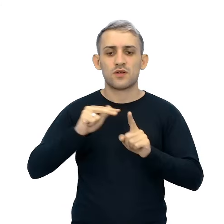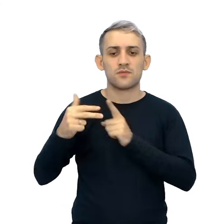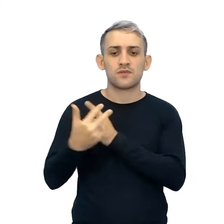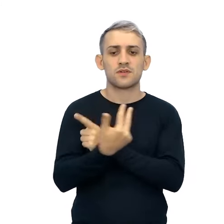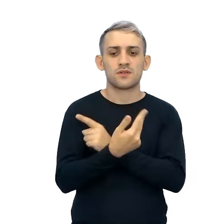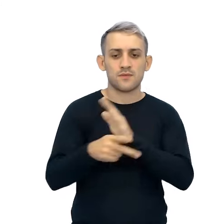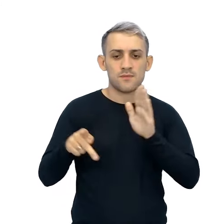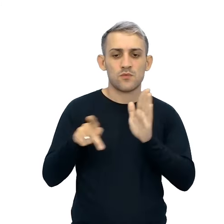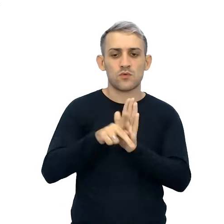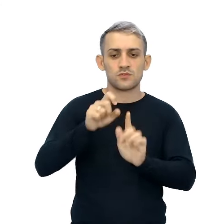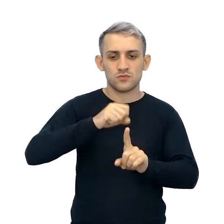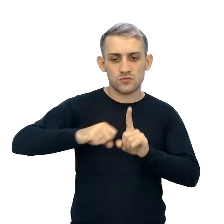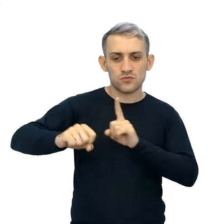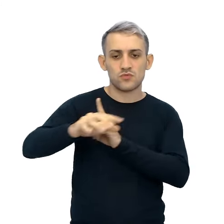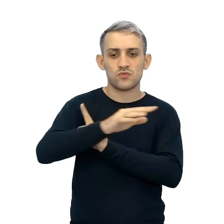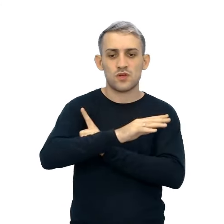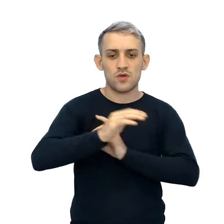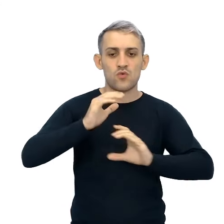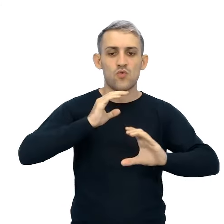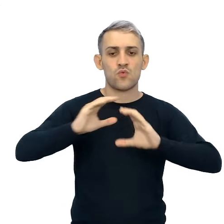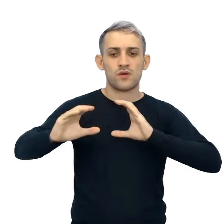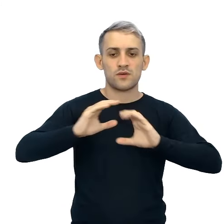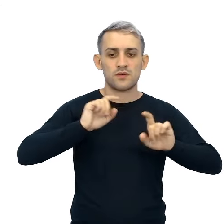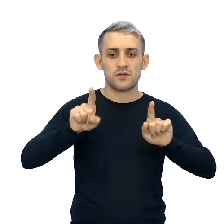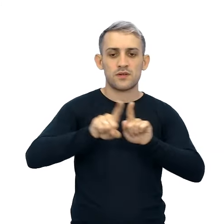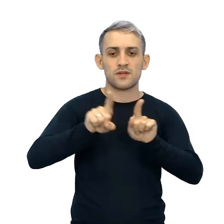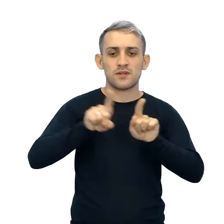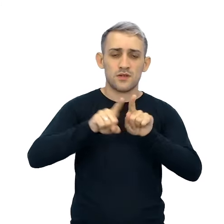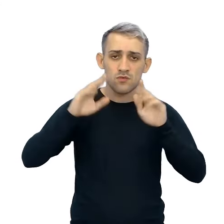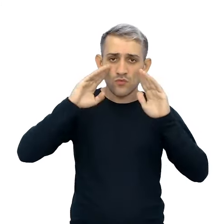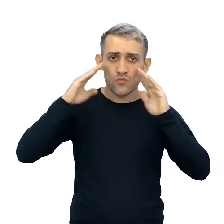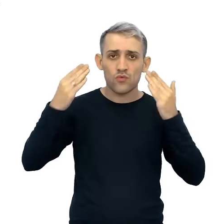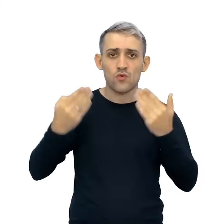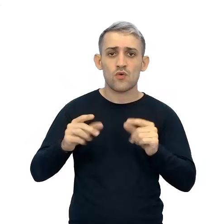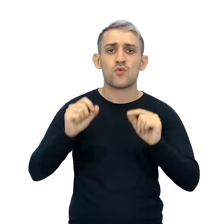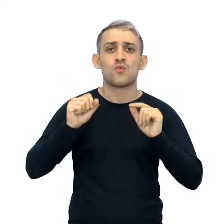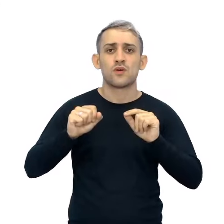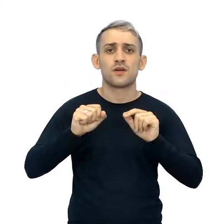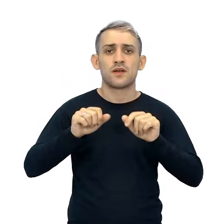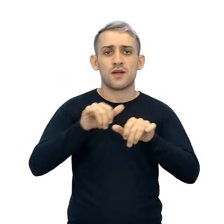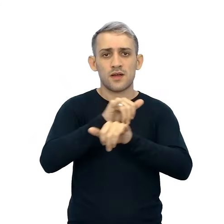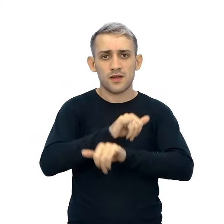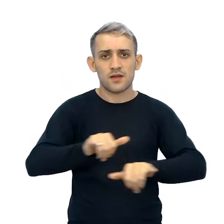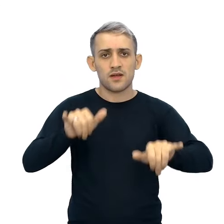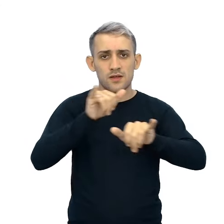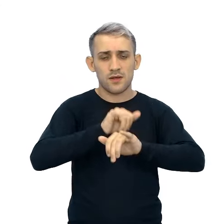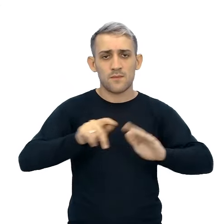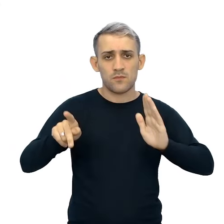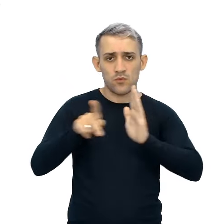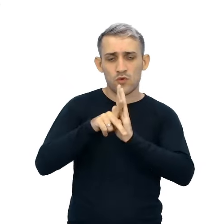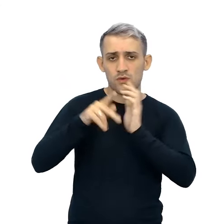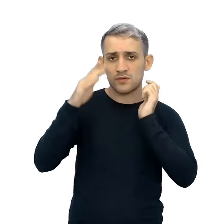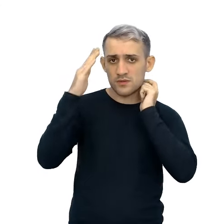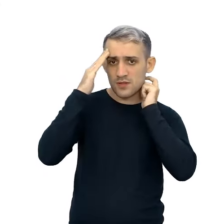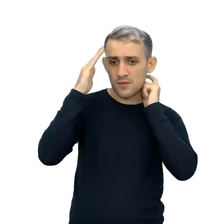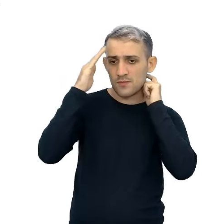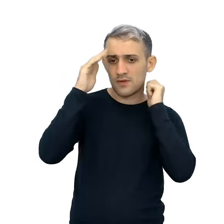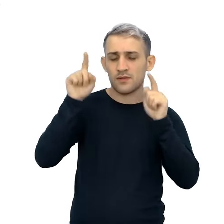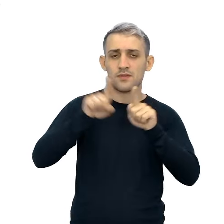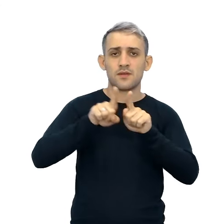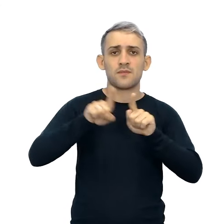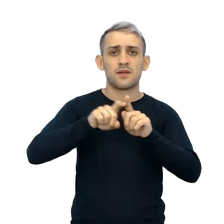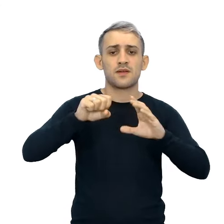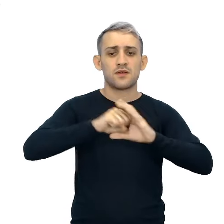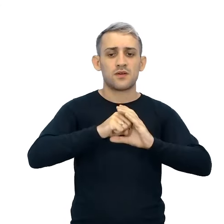dos domínios sociais de comunicação que trazem como foco a transmissão e construção de saberes. Os